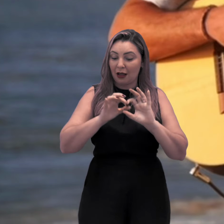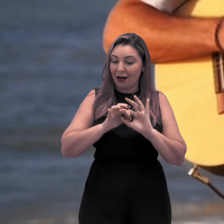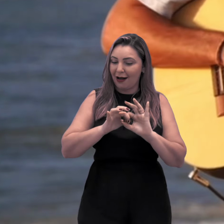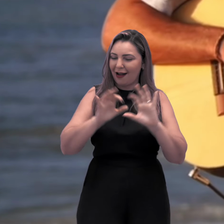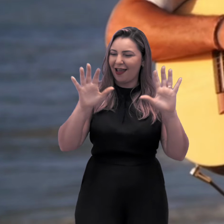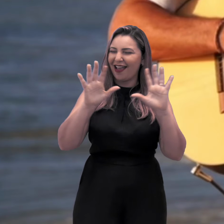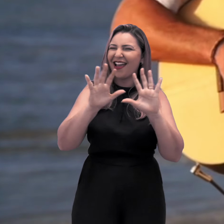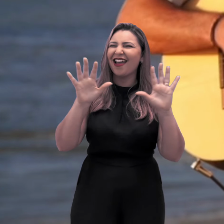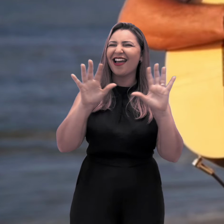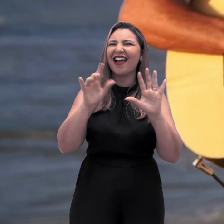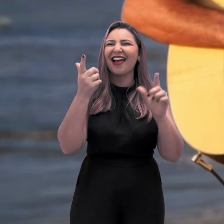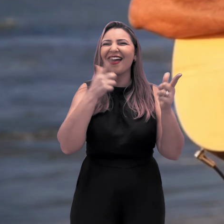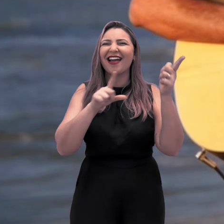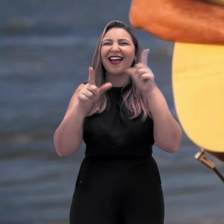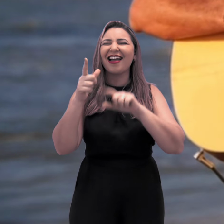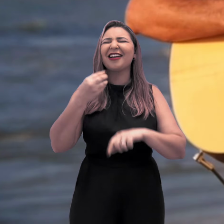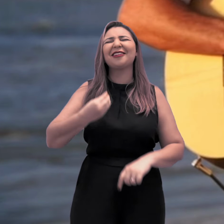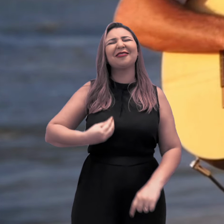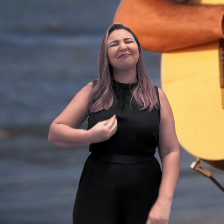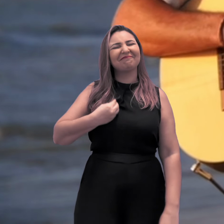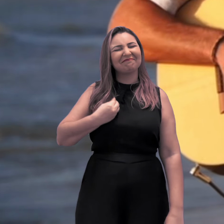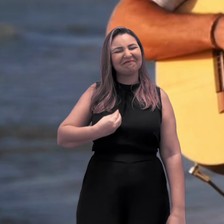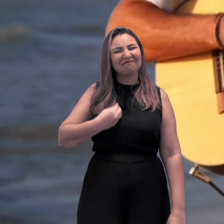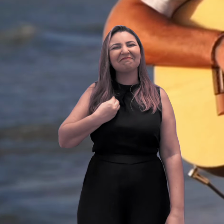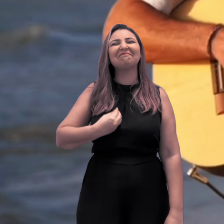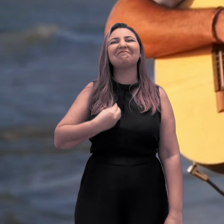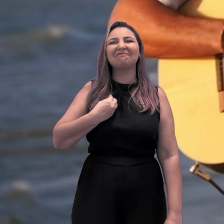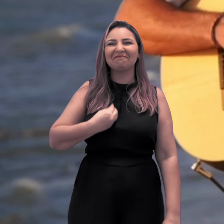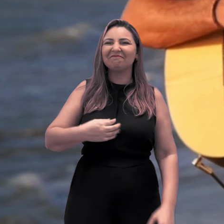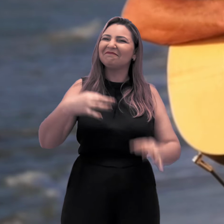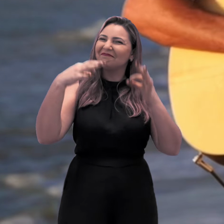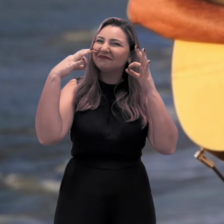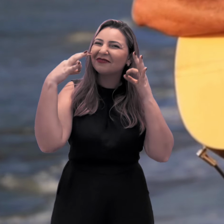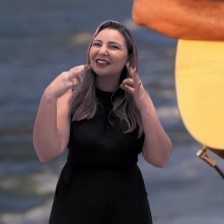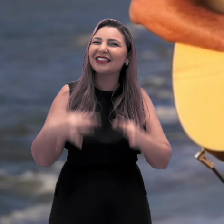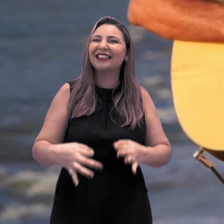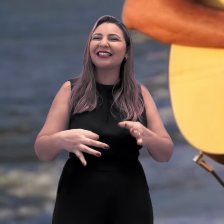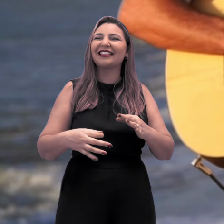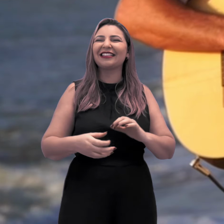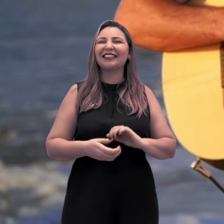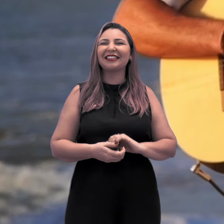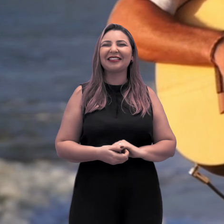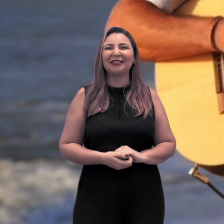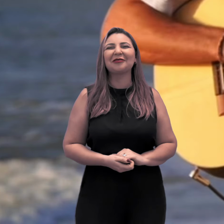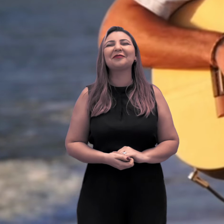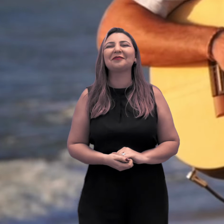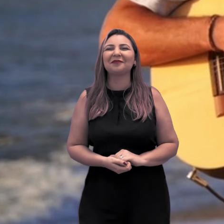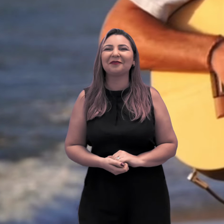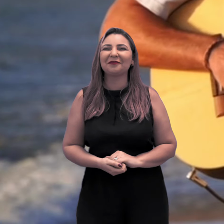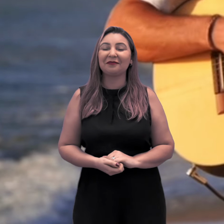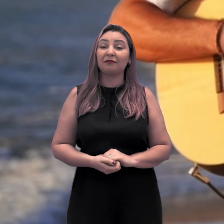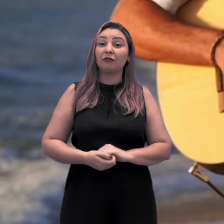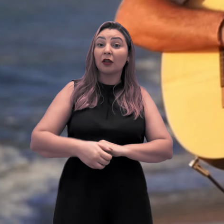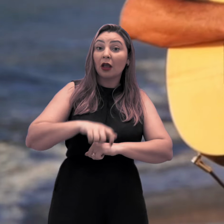entrega, ser livre pra viver.